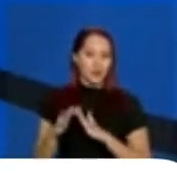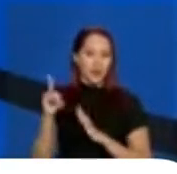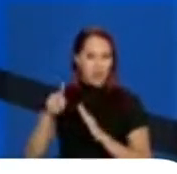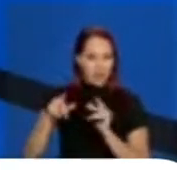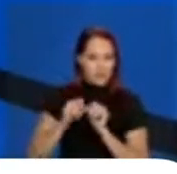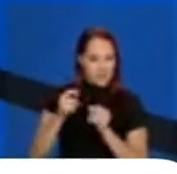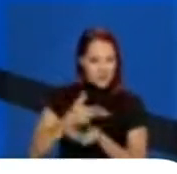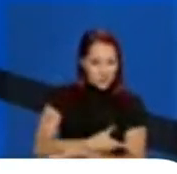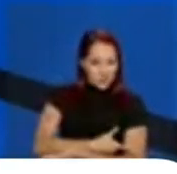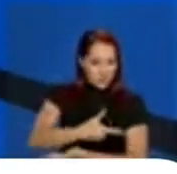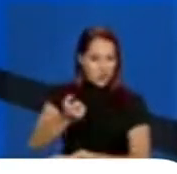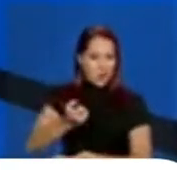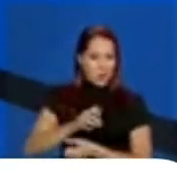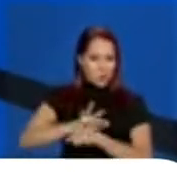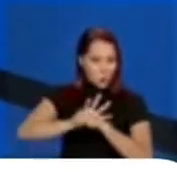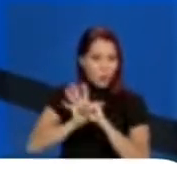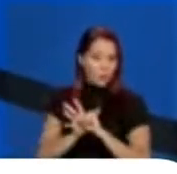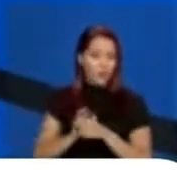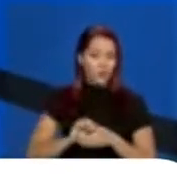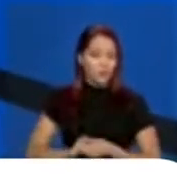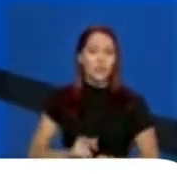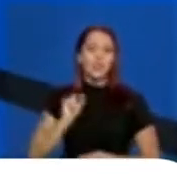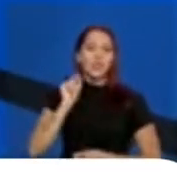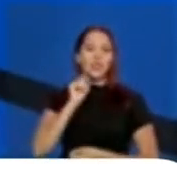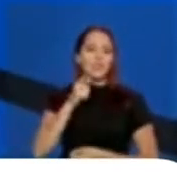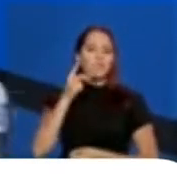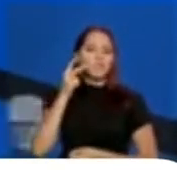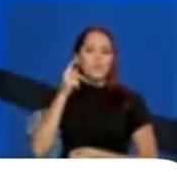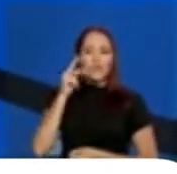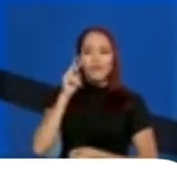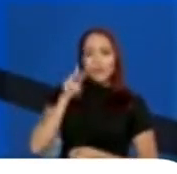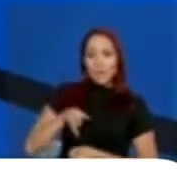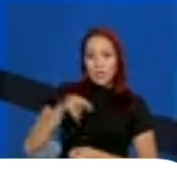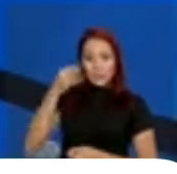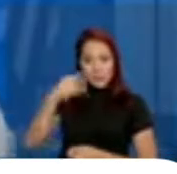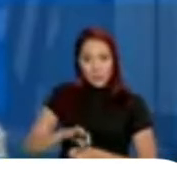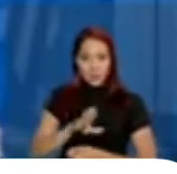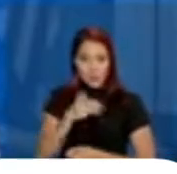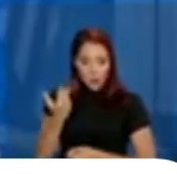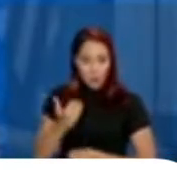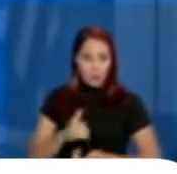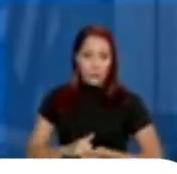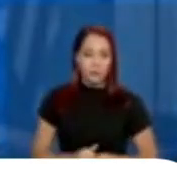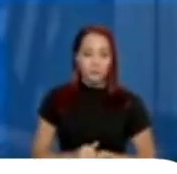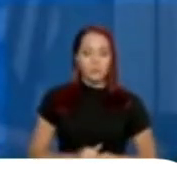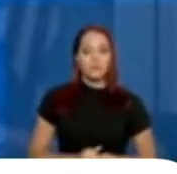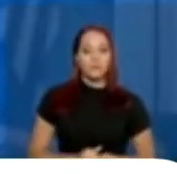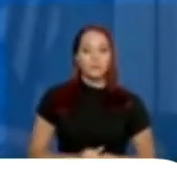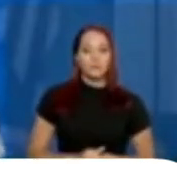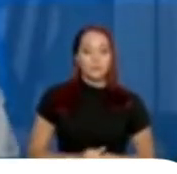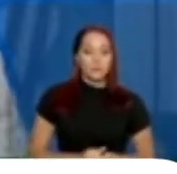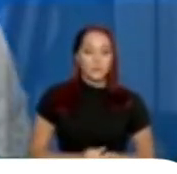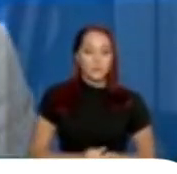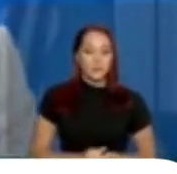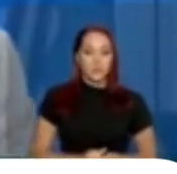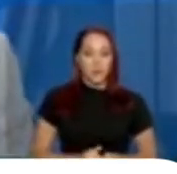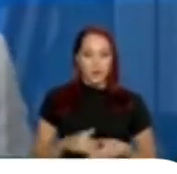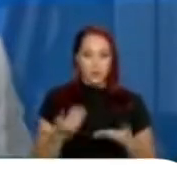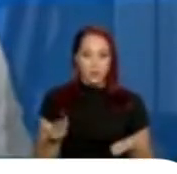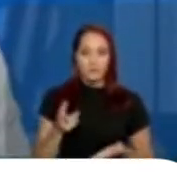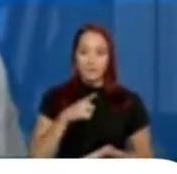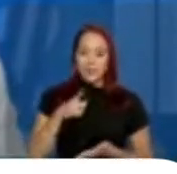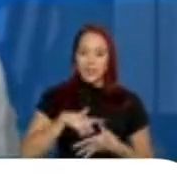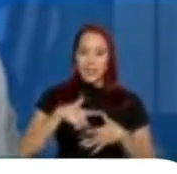coleta de exame de Covid-19? Quem deve atestar o óbito? Bom, nós temos o sistema